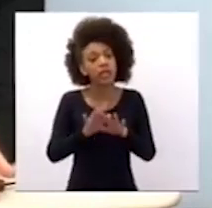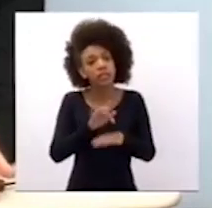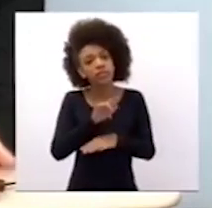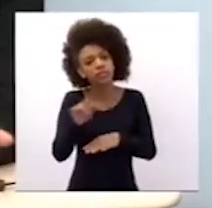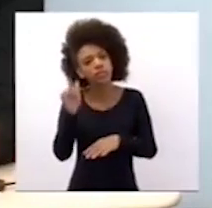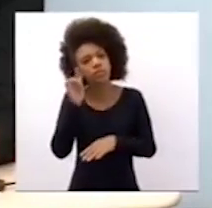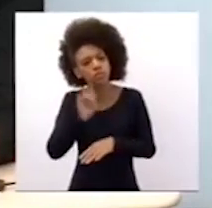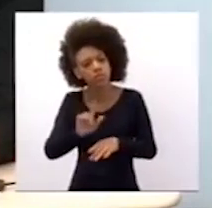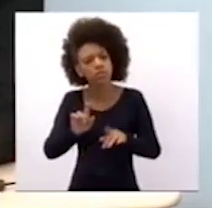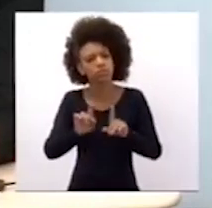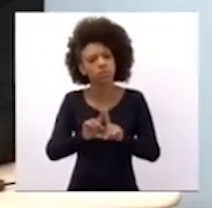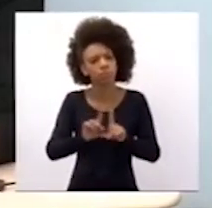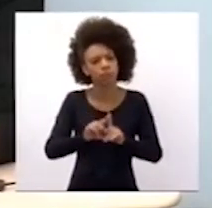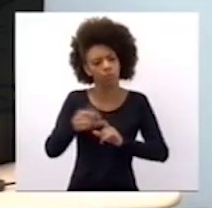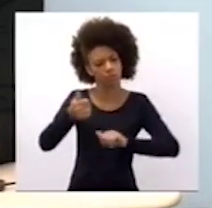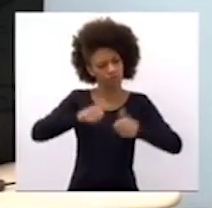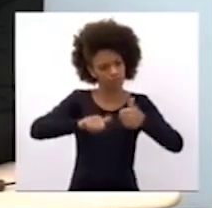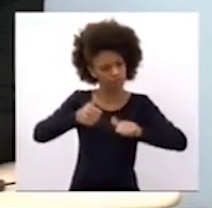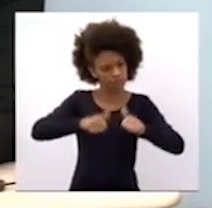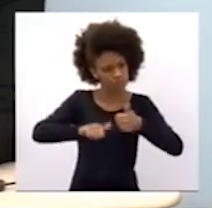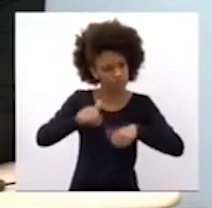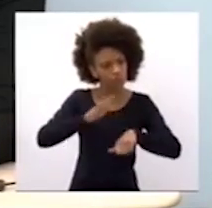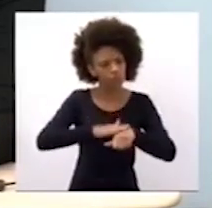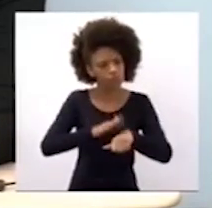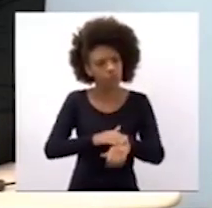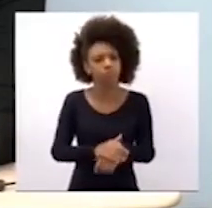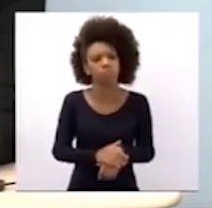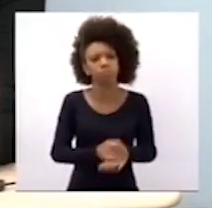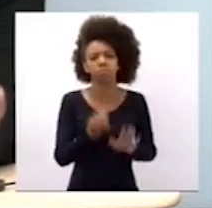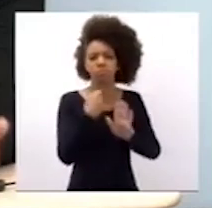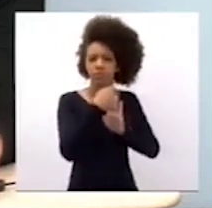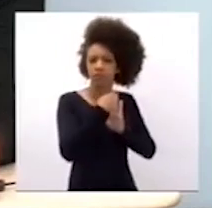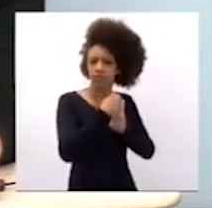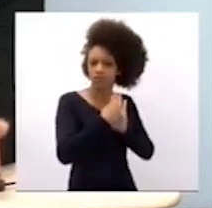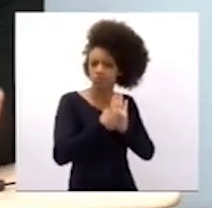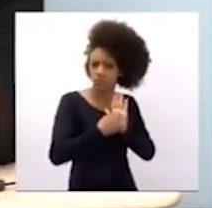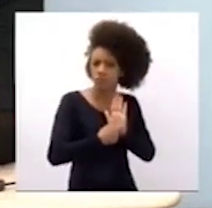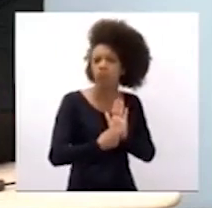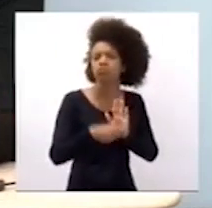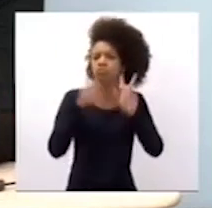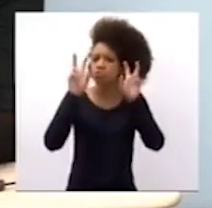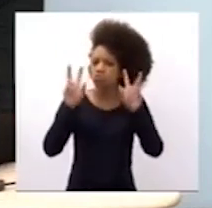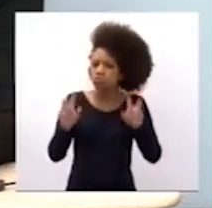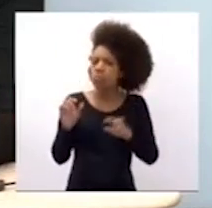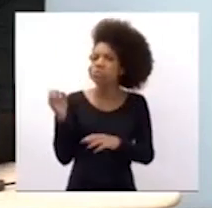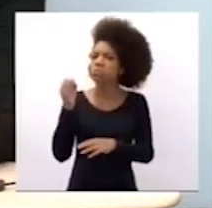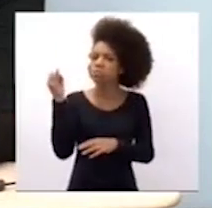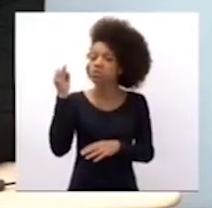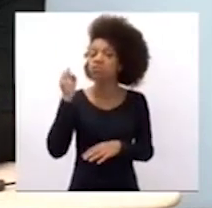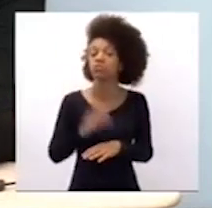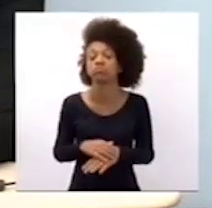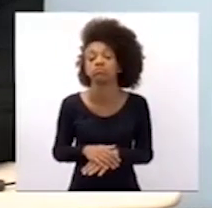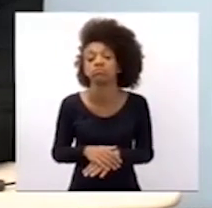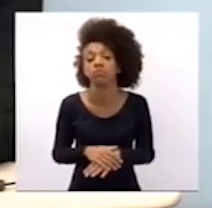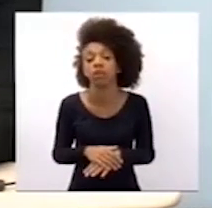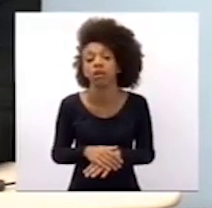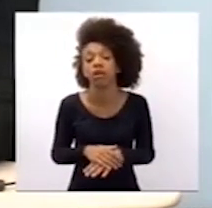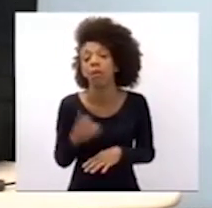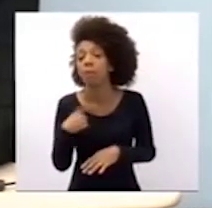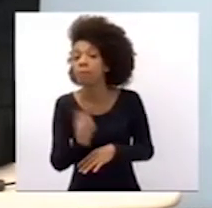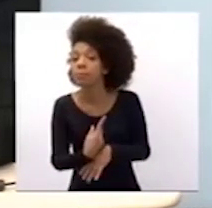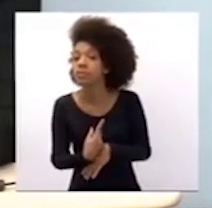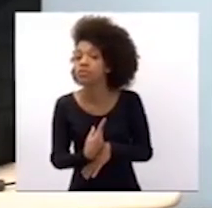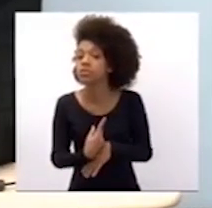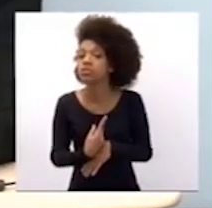consiga fazer uma avaliação, né, que você anote aí os pontos pertinentes, para que a gente possa, ainda